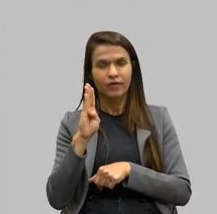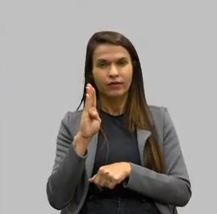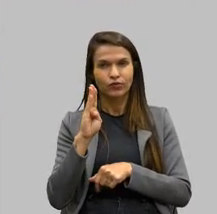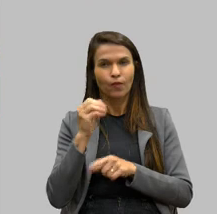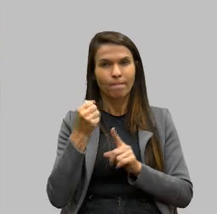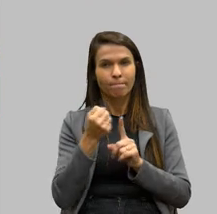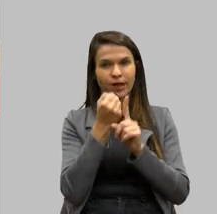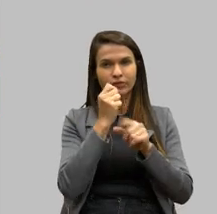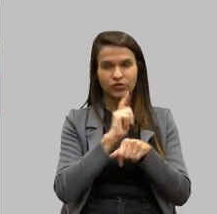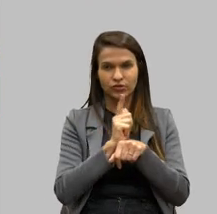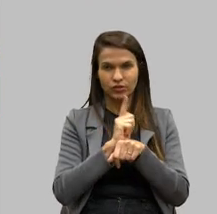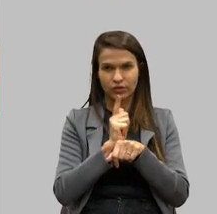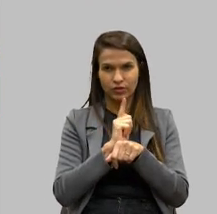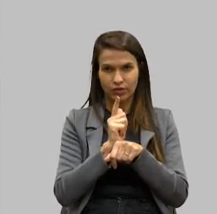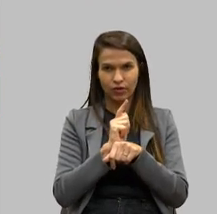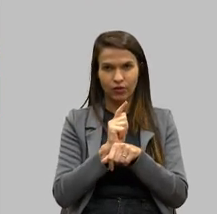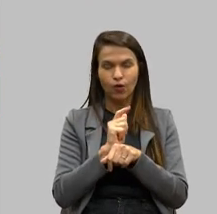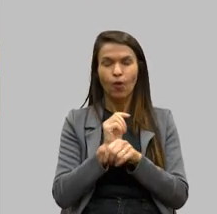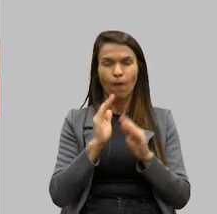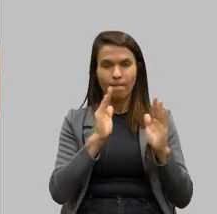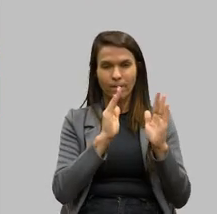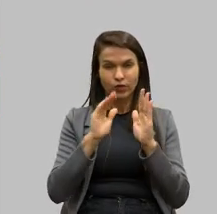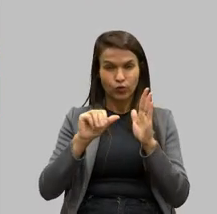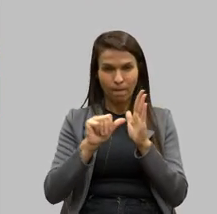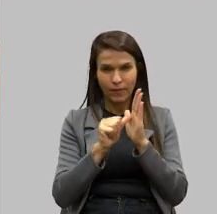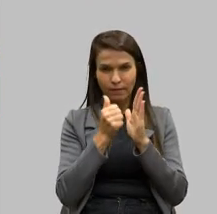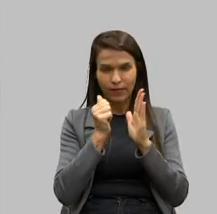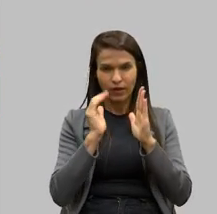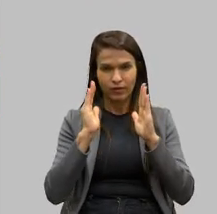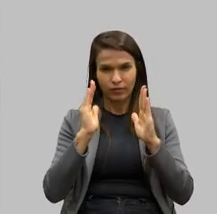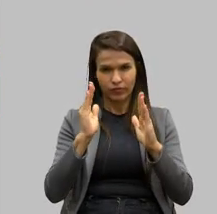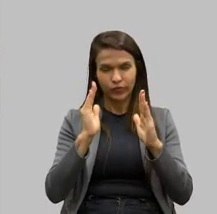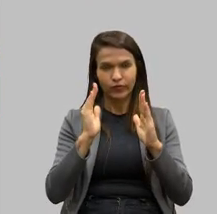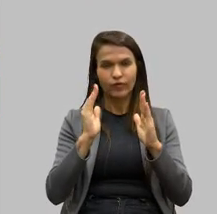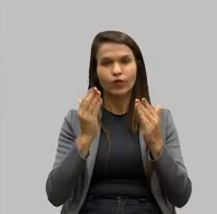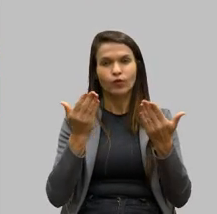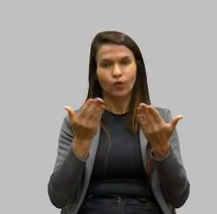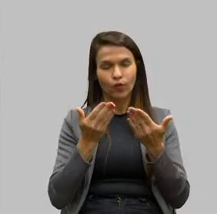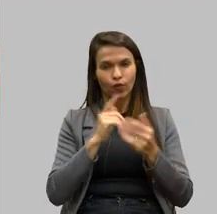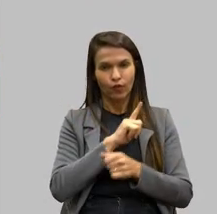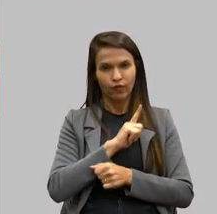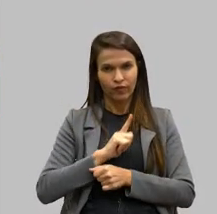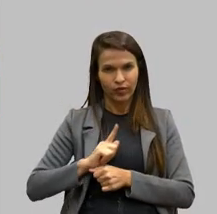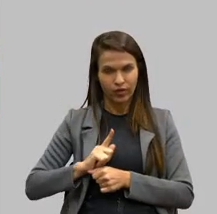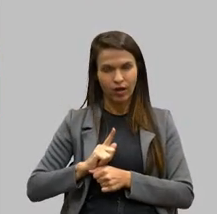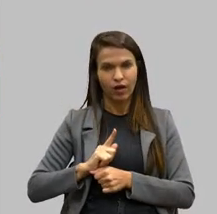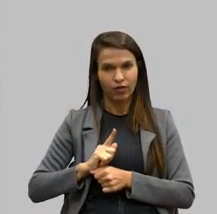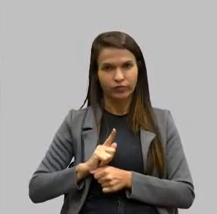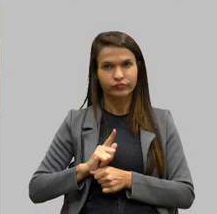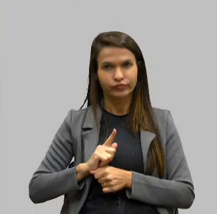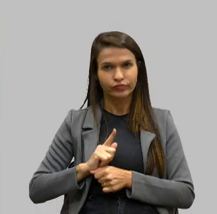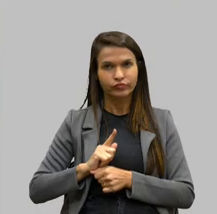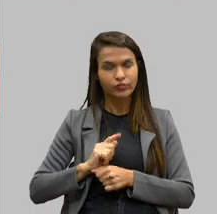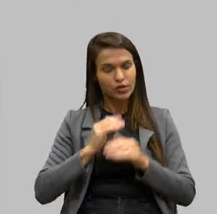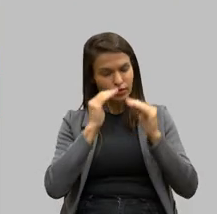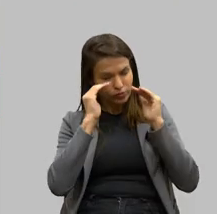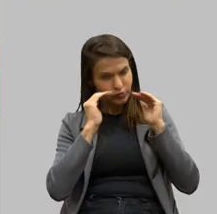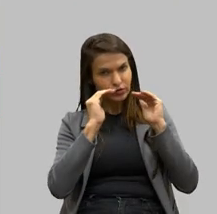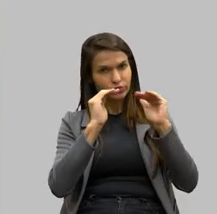Inclusive, durante todo o primeiro mandato do atual governador, respeitou